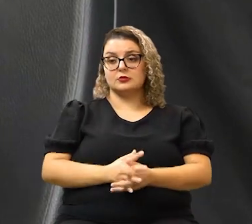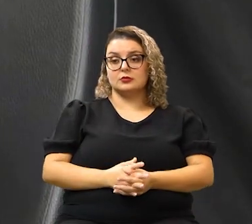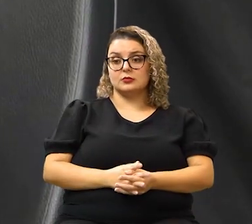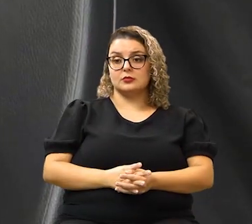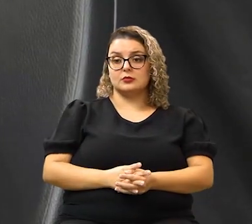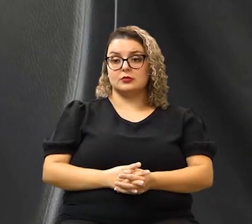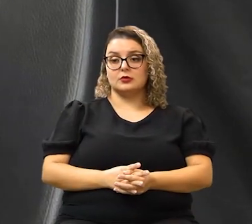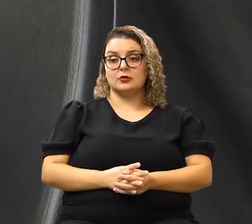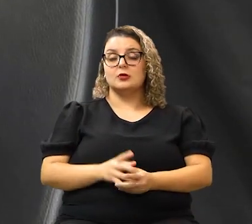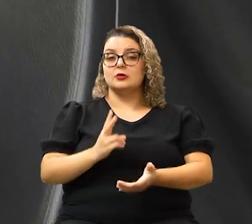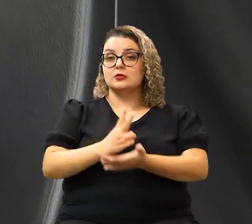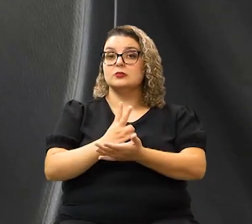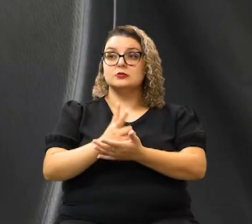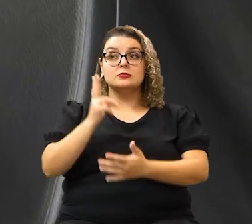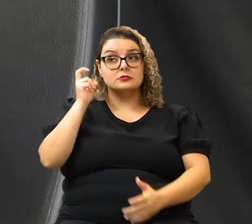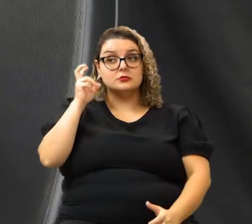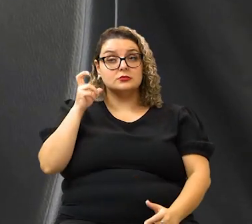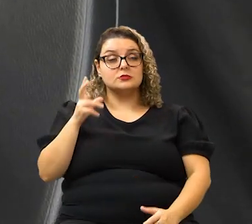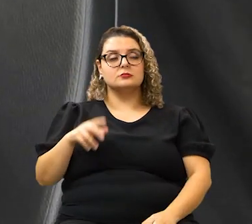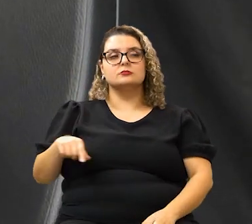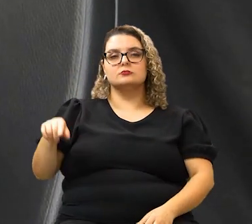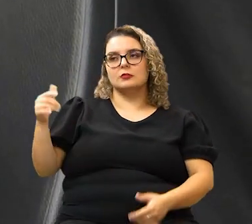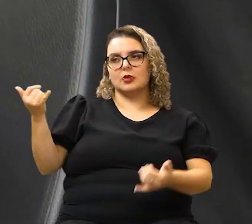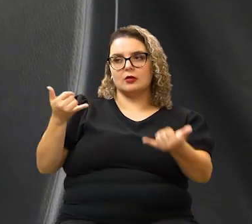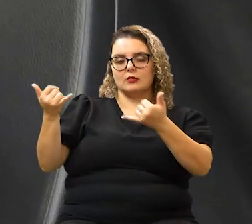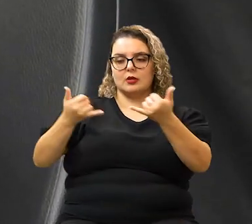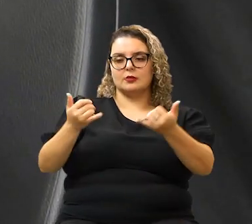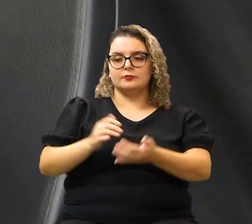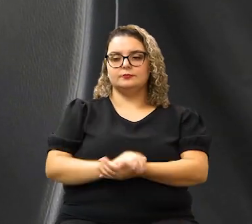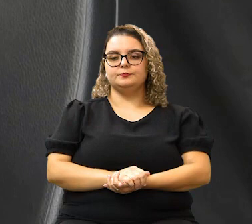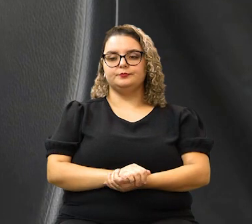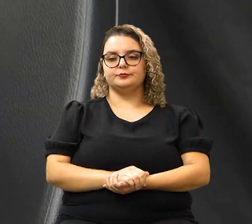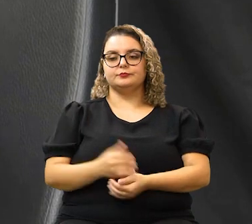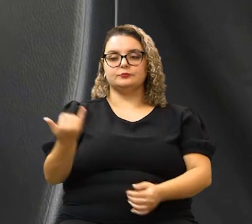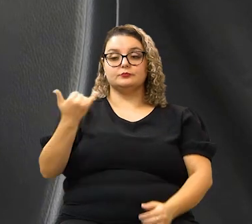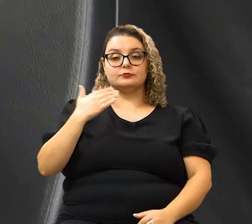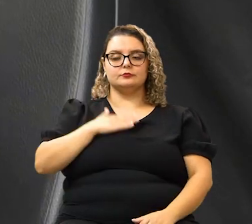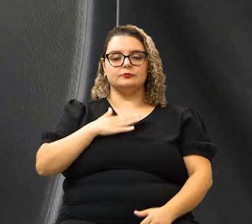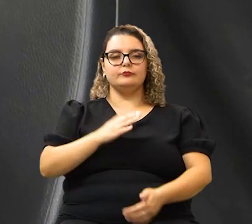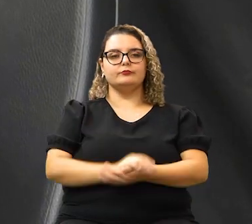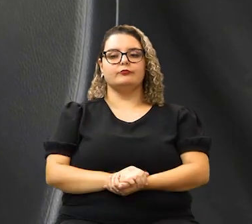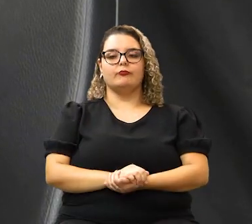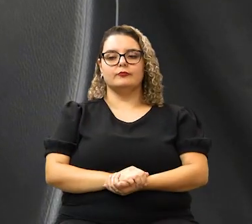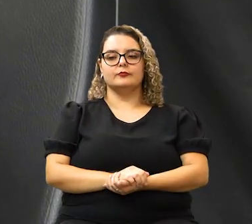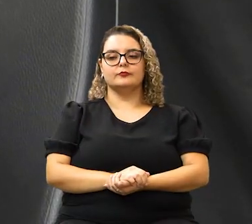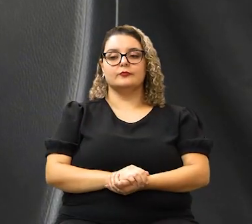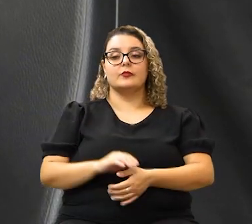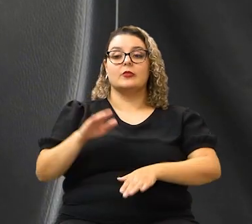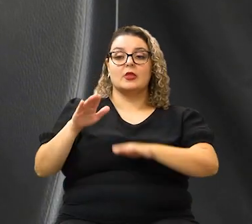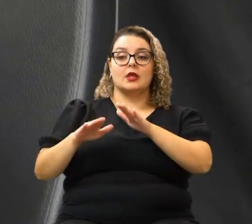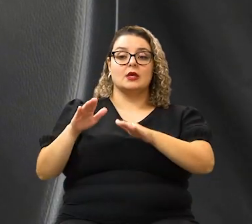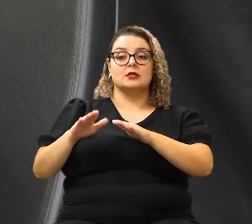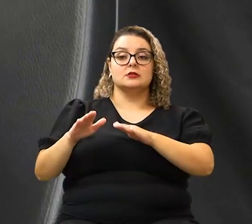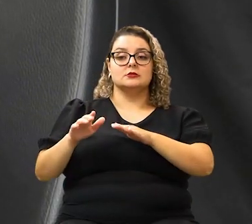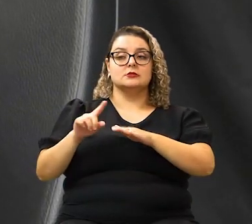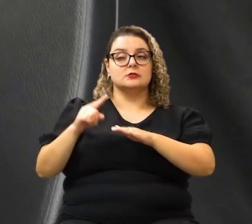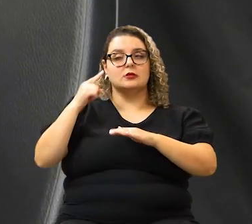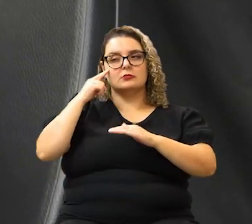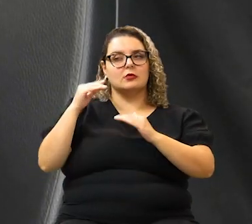que fala assim para mim: nem sempre eu concordo com você, mas eu sei